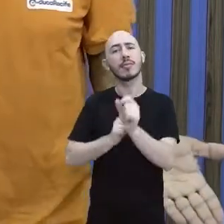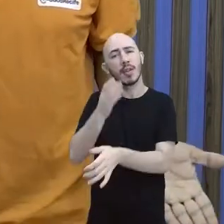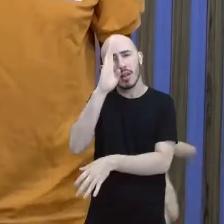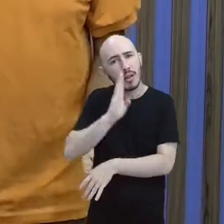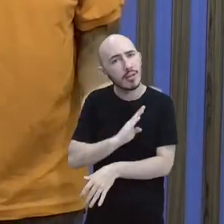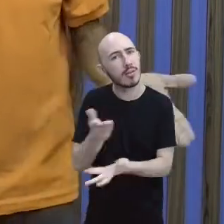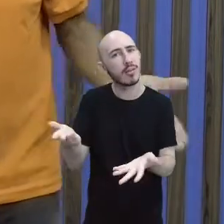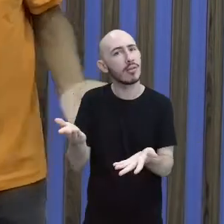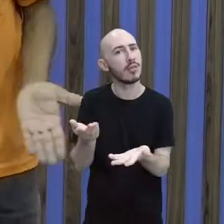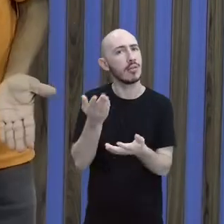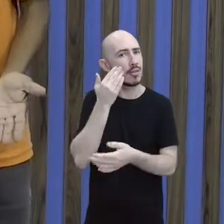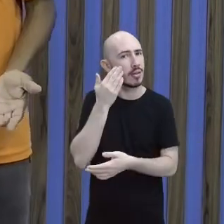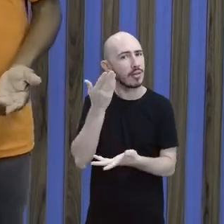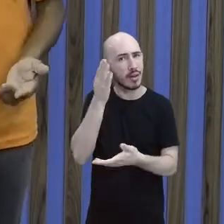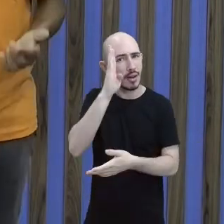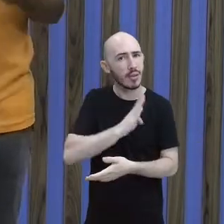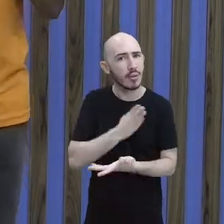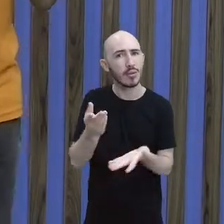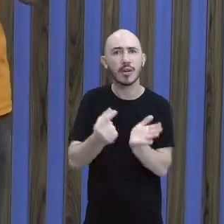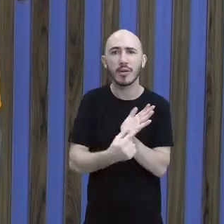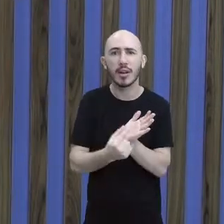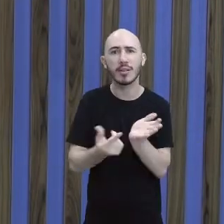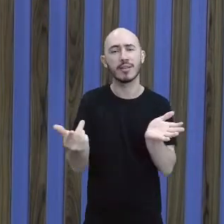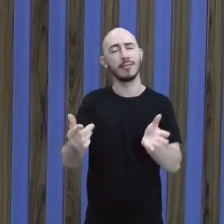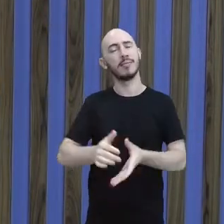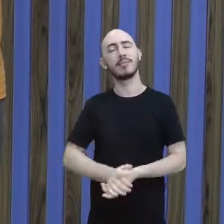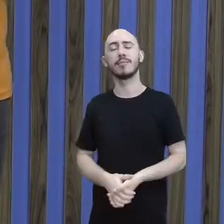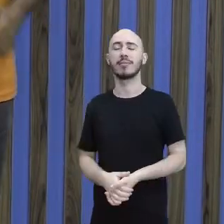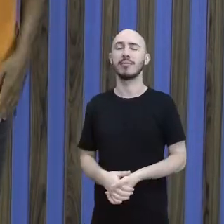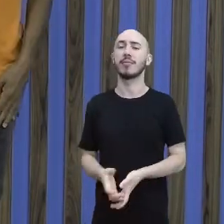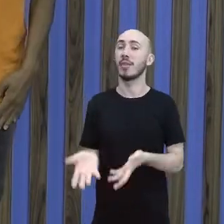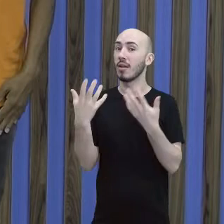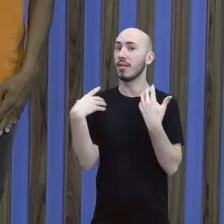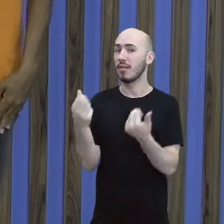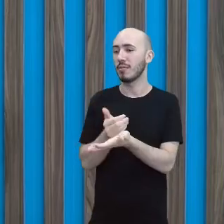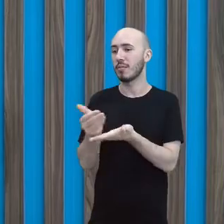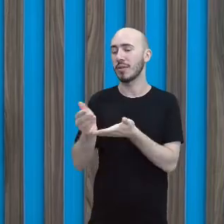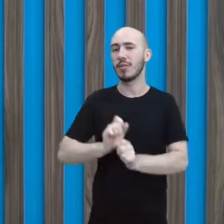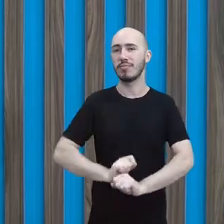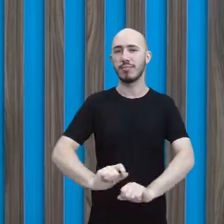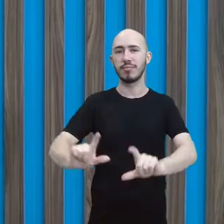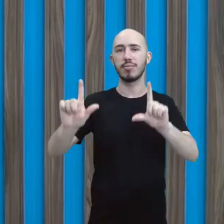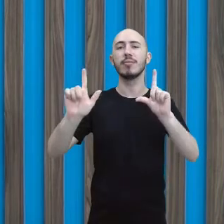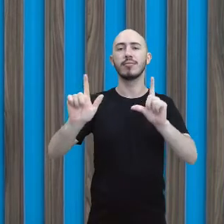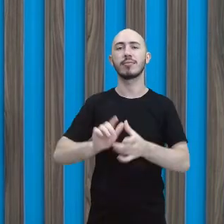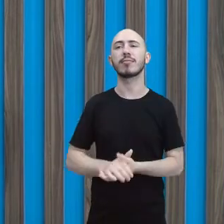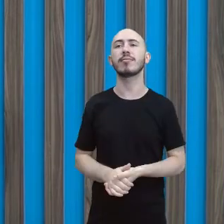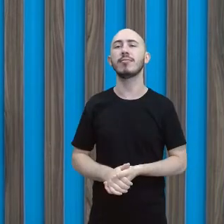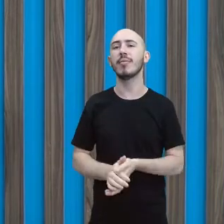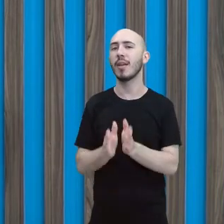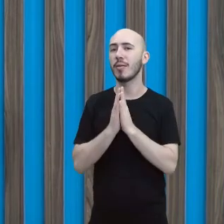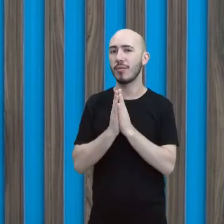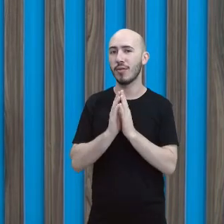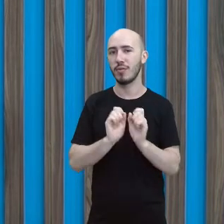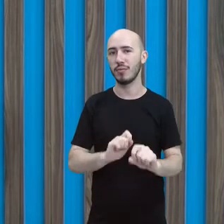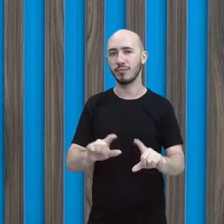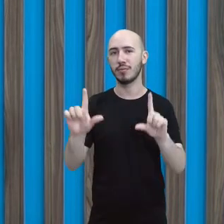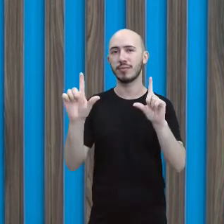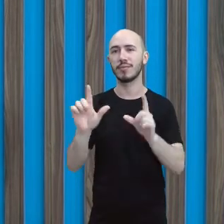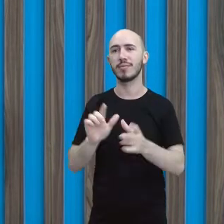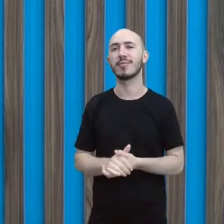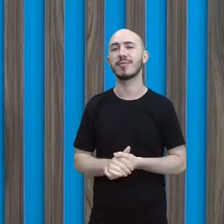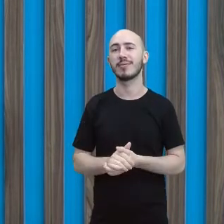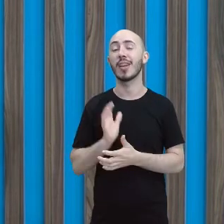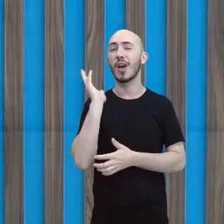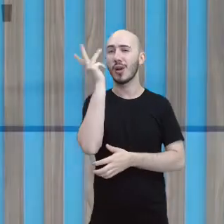bolso. Entendeu? 0800. Ah, vamos embora, gente. Vamos embora. Joga o slide na tela, por gentileza. Joga o slide na tela, não é o rostinho